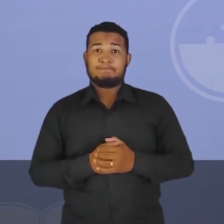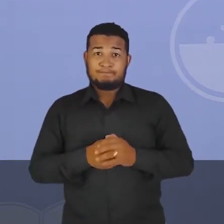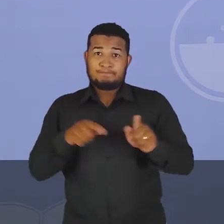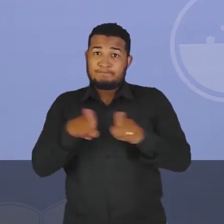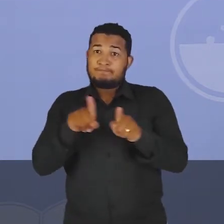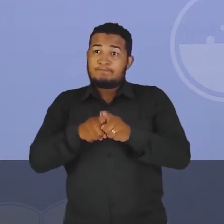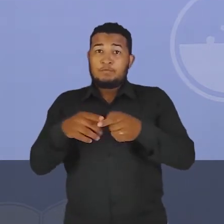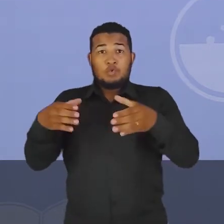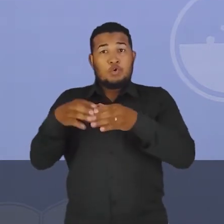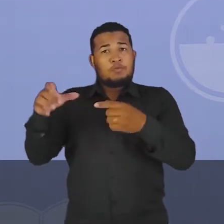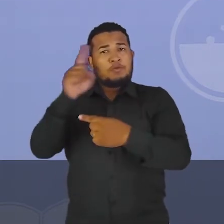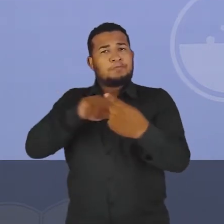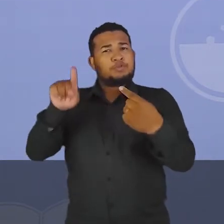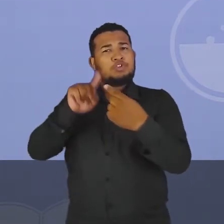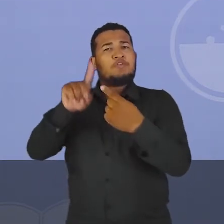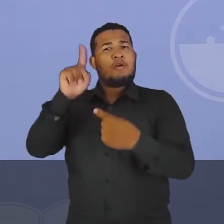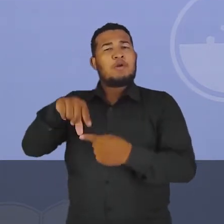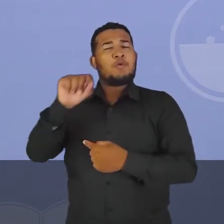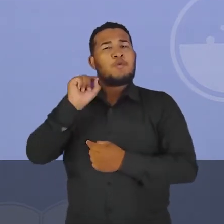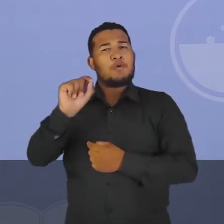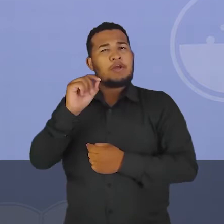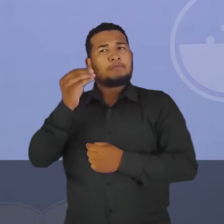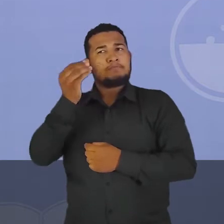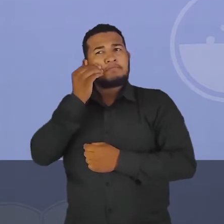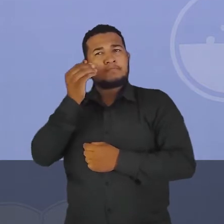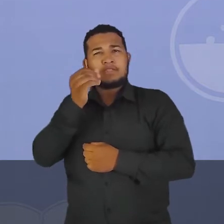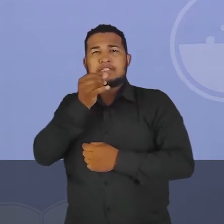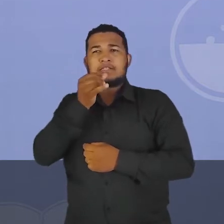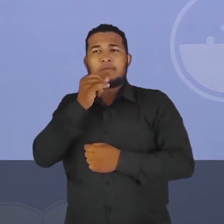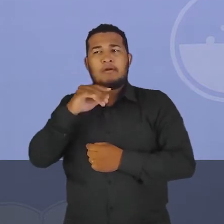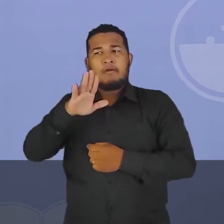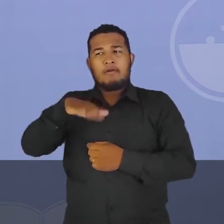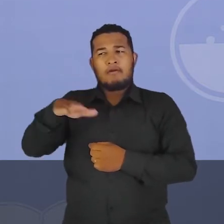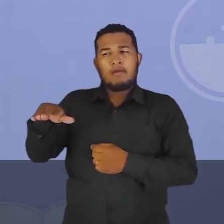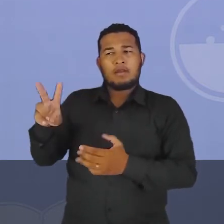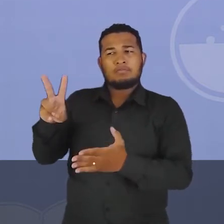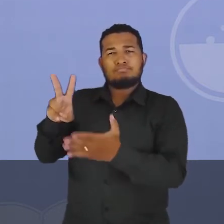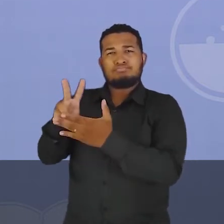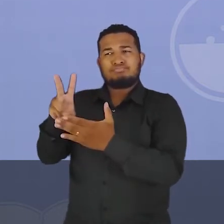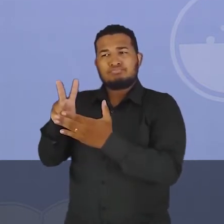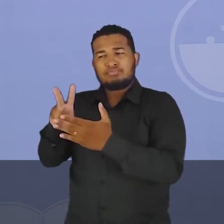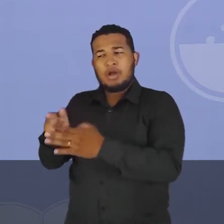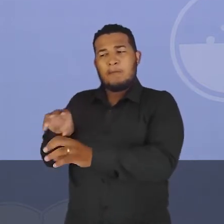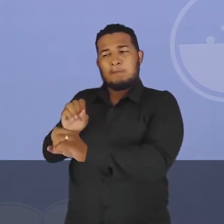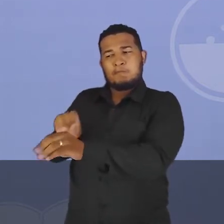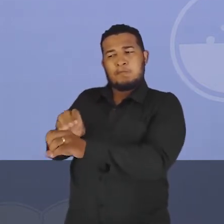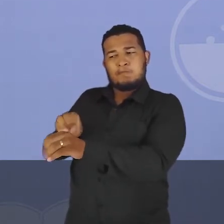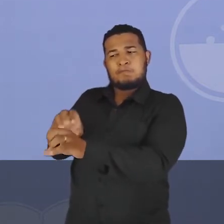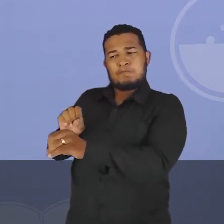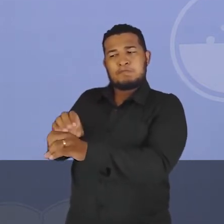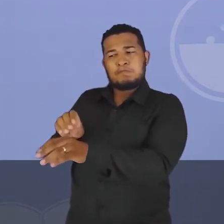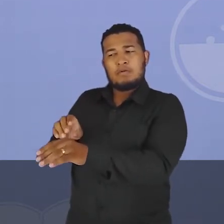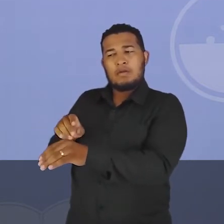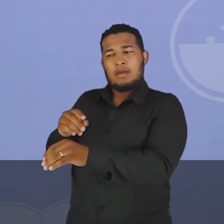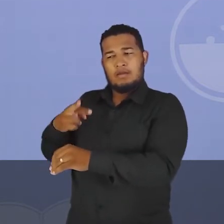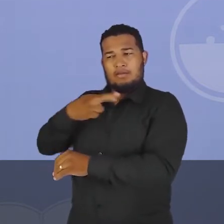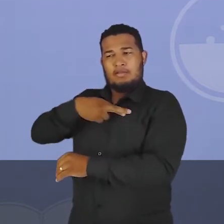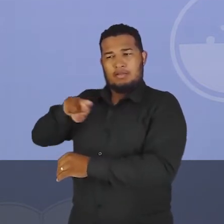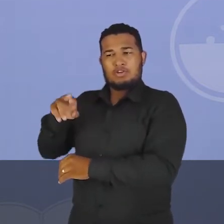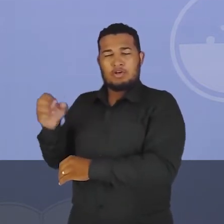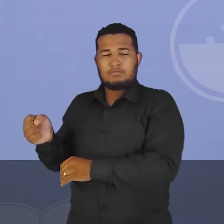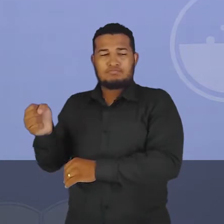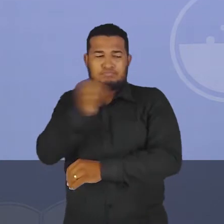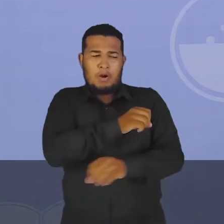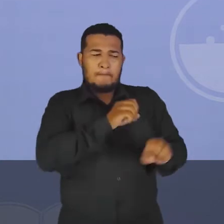jesuítas era conseguir aliciar crianças indígenas, catequizá-las e mandá-las de volta para as aldeias para que